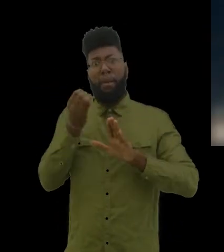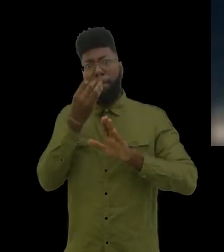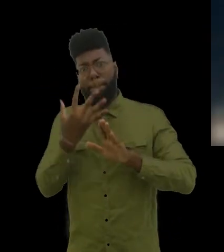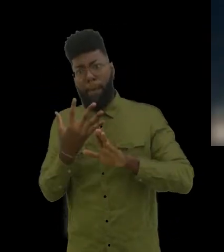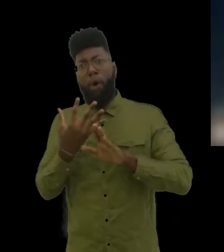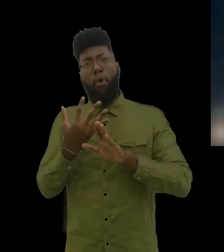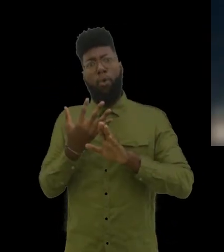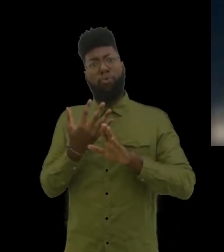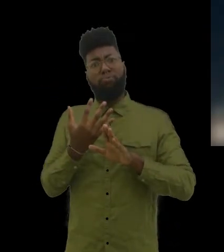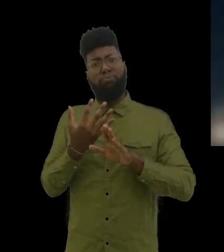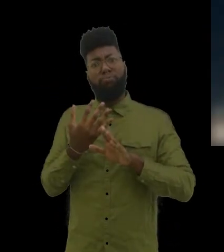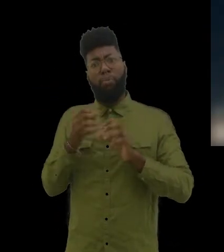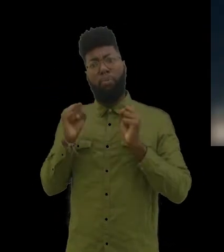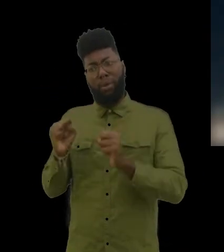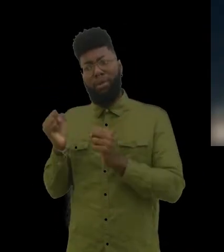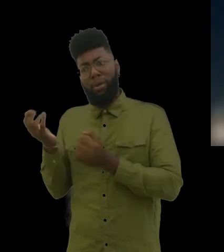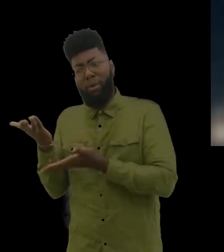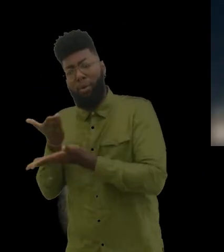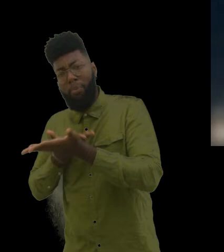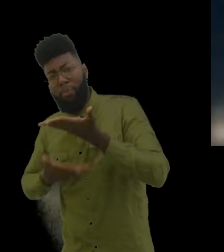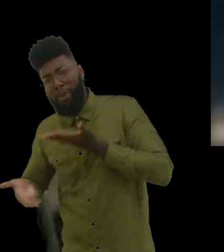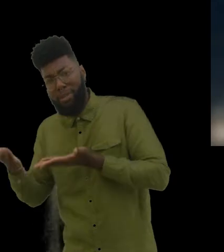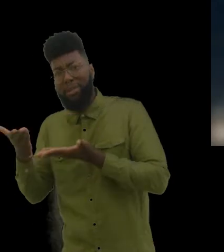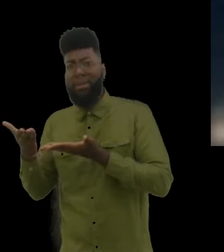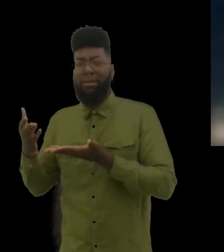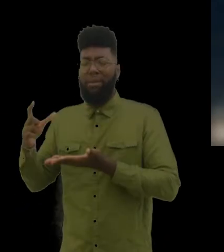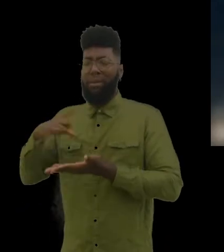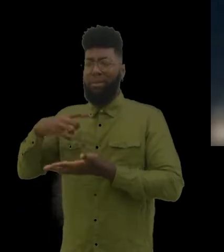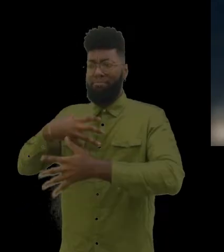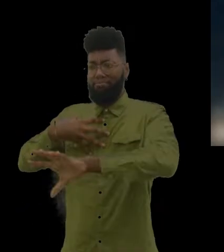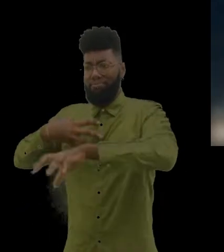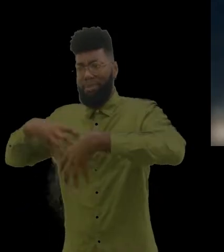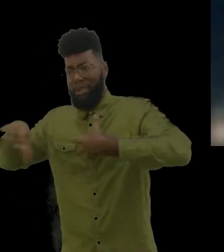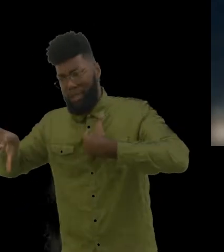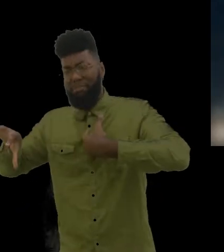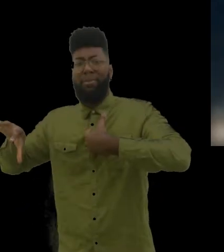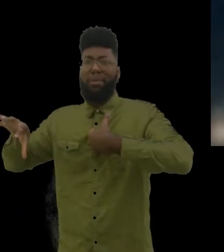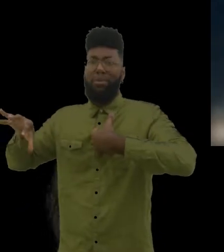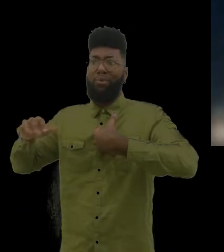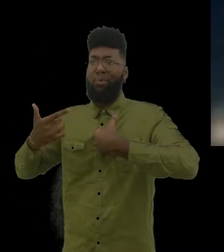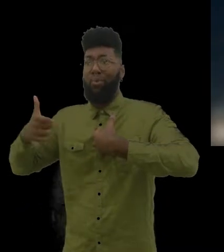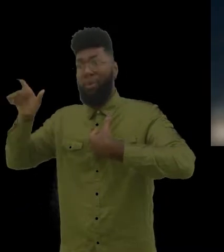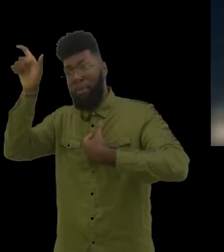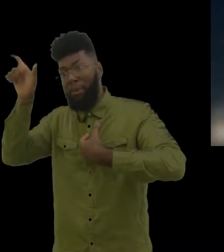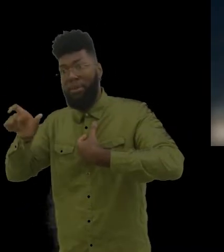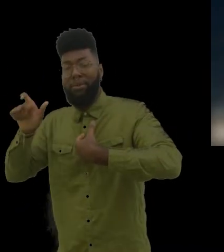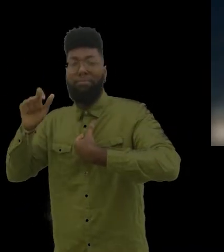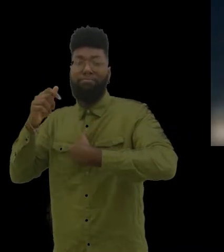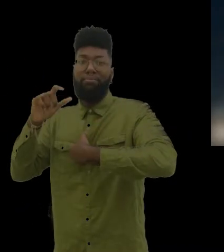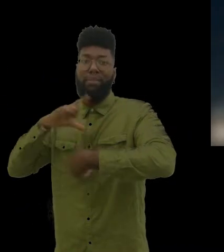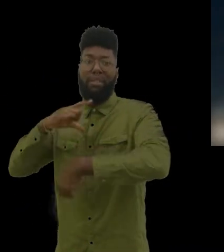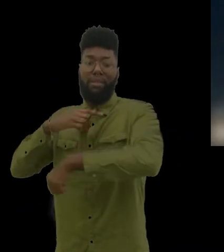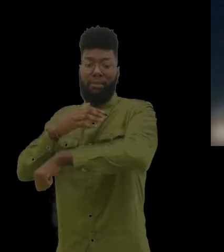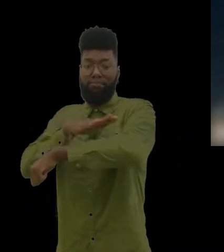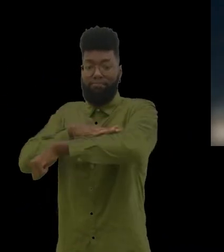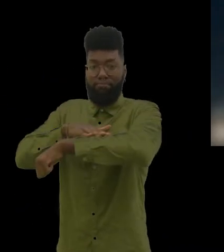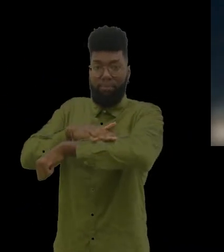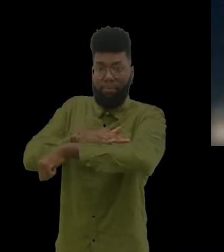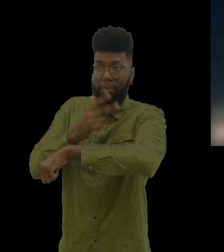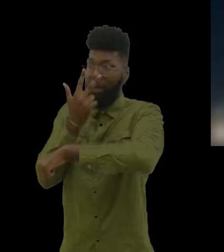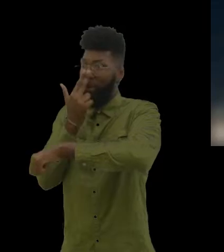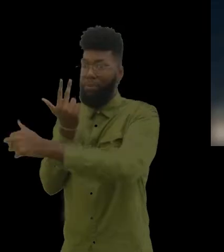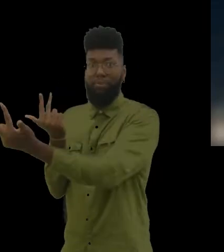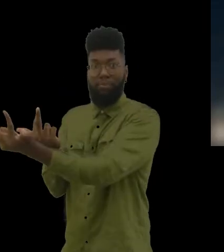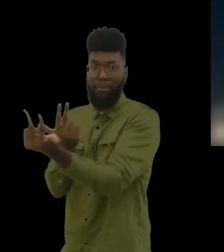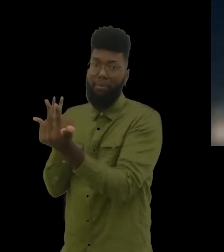mesmas dores, as mesmas felicidades com alguém que também é da nossa mesma, né, tom de pele, a nossa mesma classe e entende tudo que a